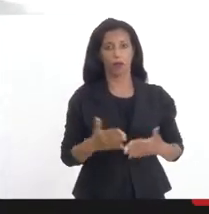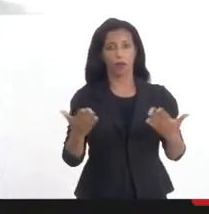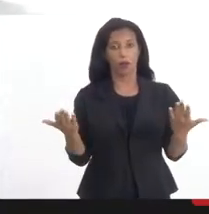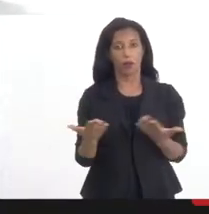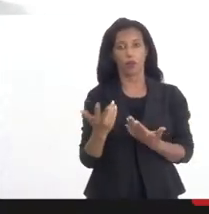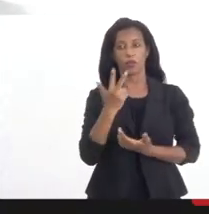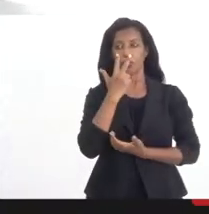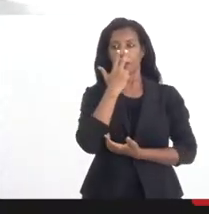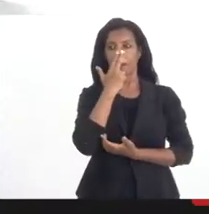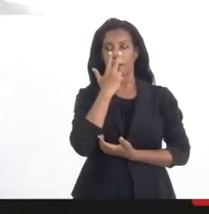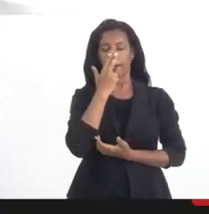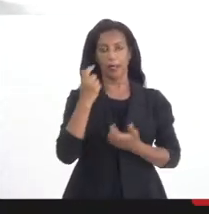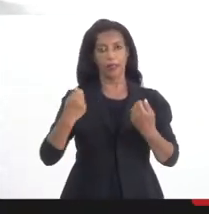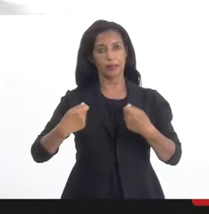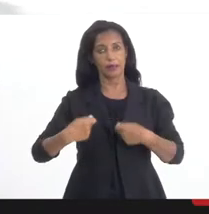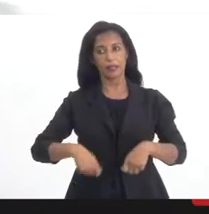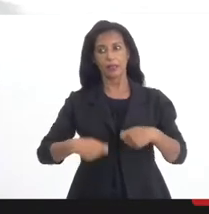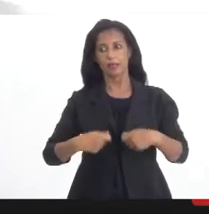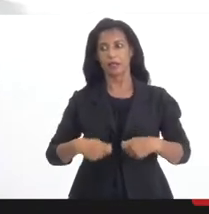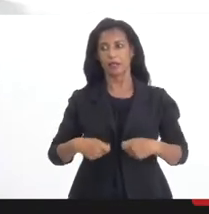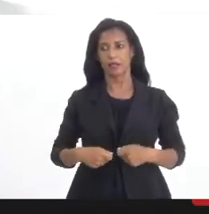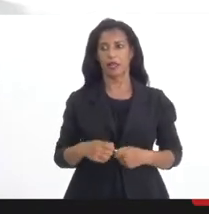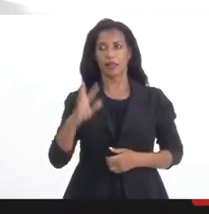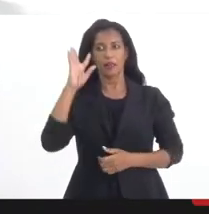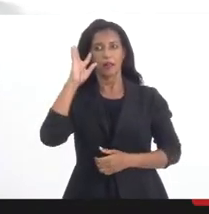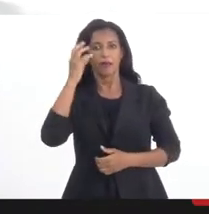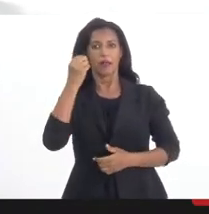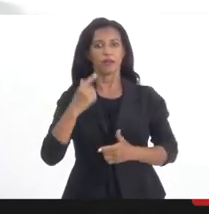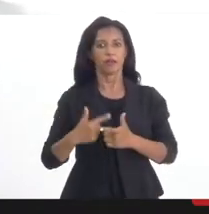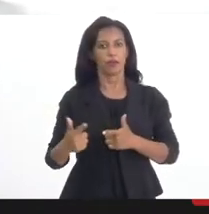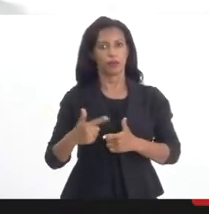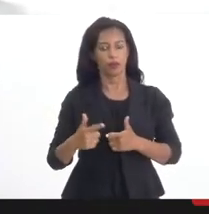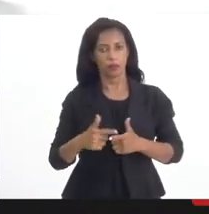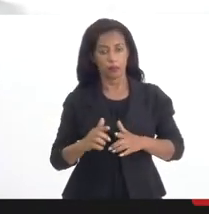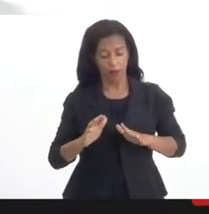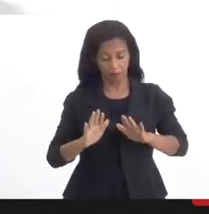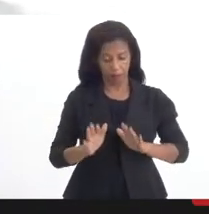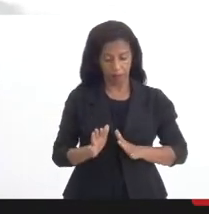aparentemente necessária, que vai resolver alguns problemas, mas